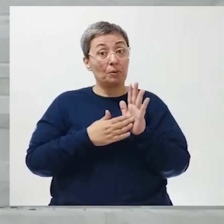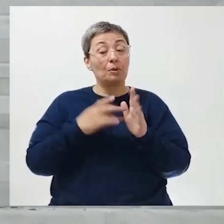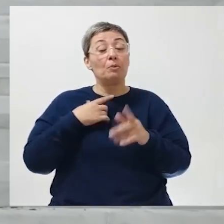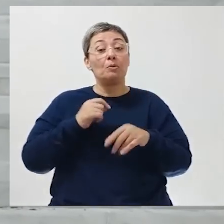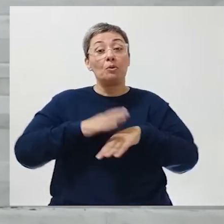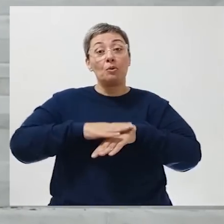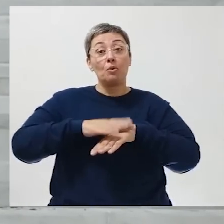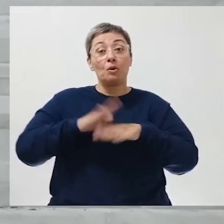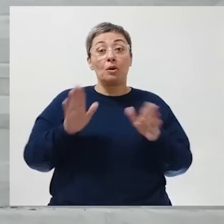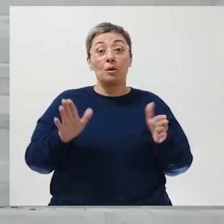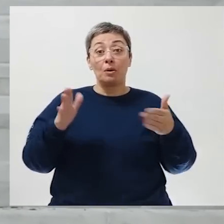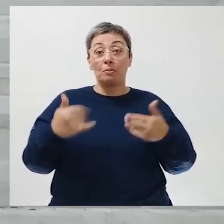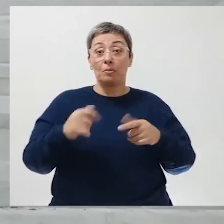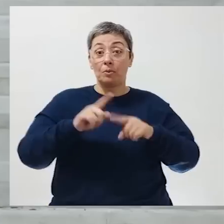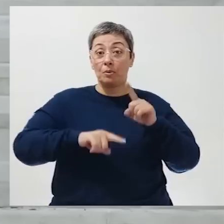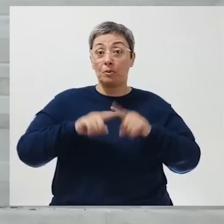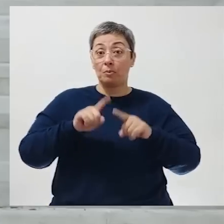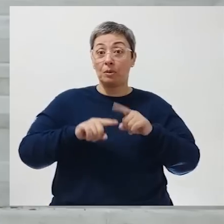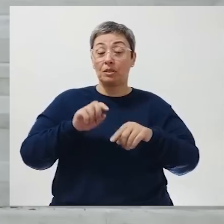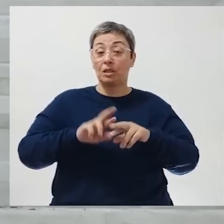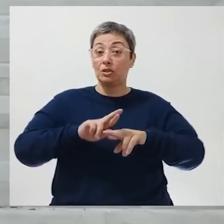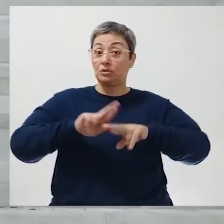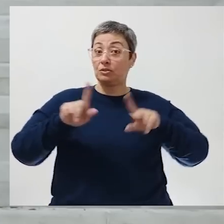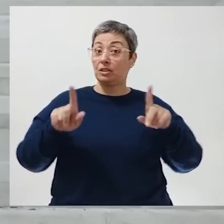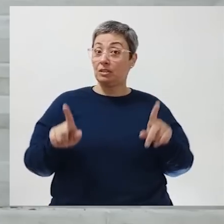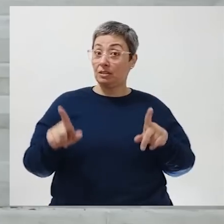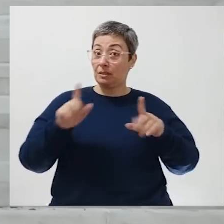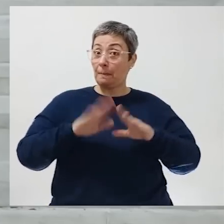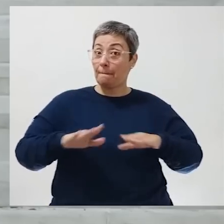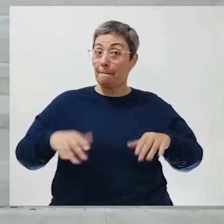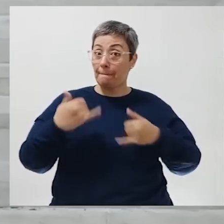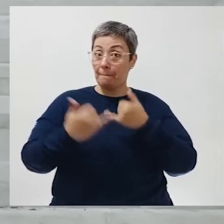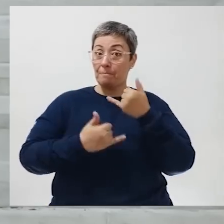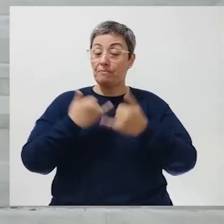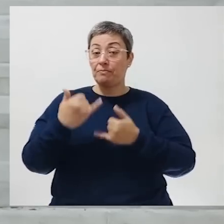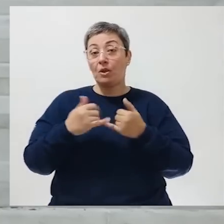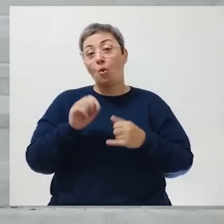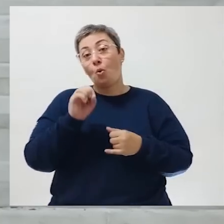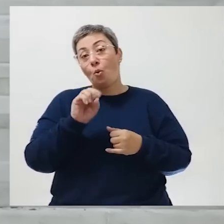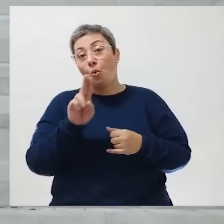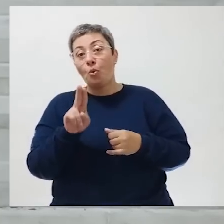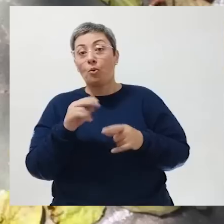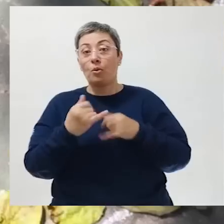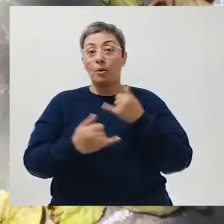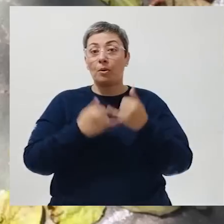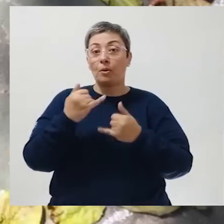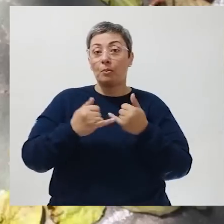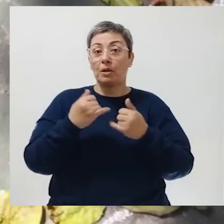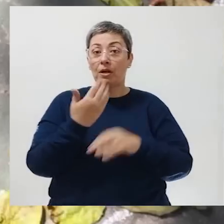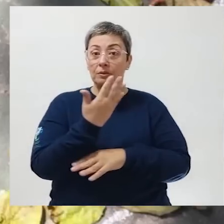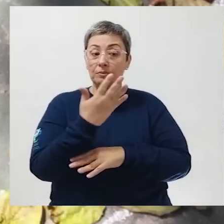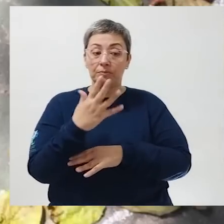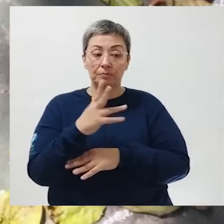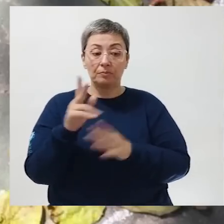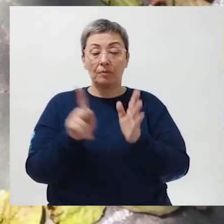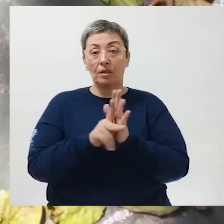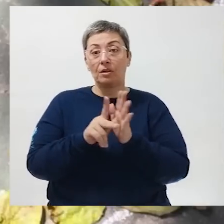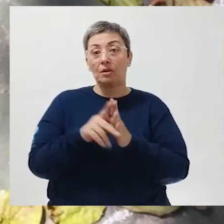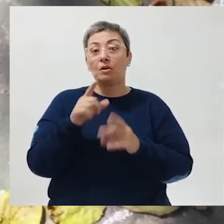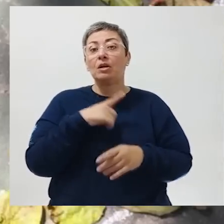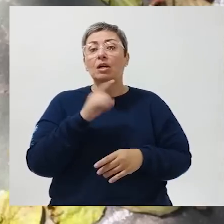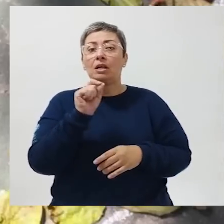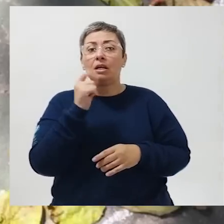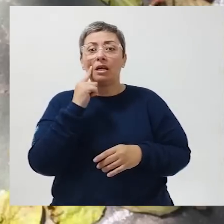vocês façam uma caixa com materiais não estruturados para a criança brincar, ou mesmo brincar com elementos da natureza. Quem aí